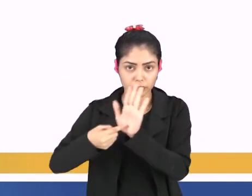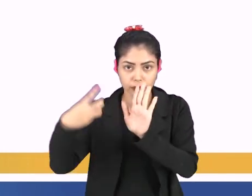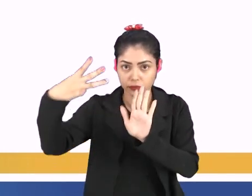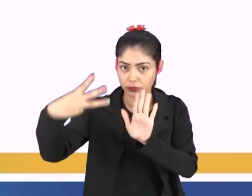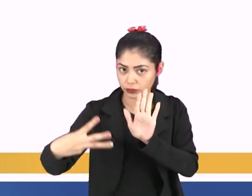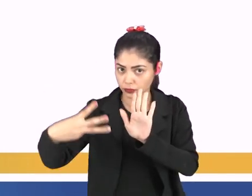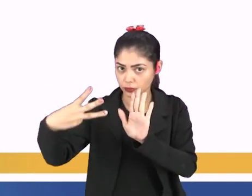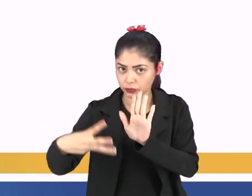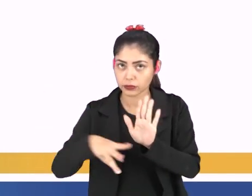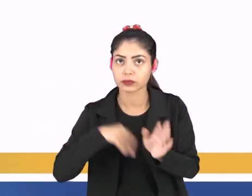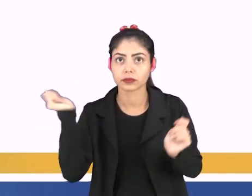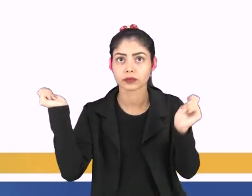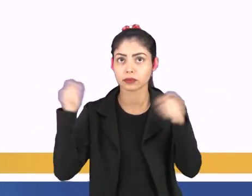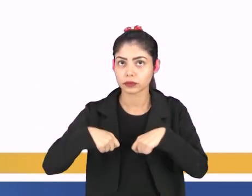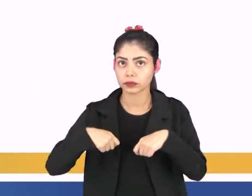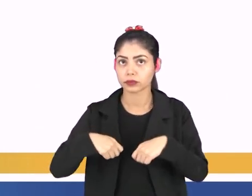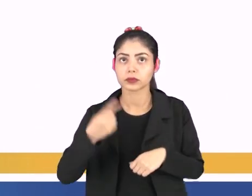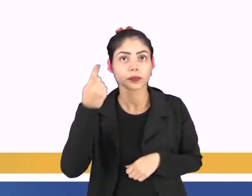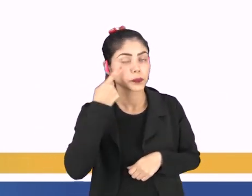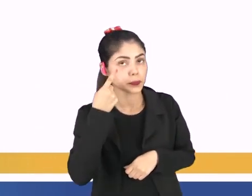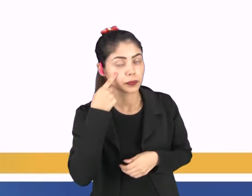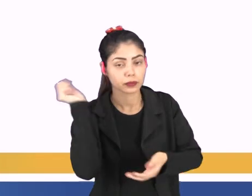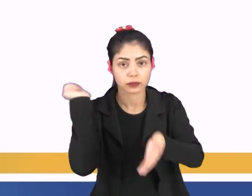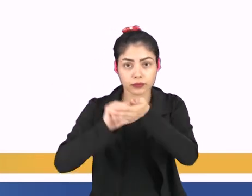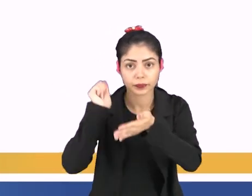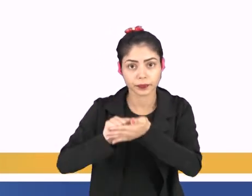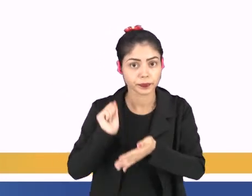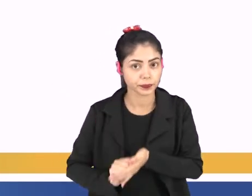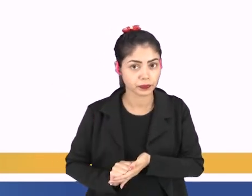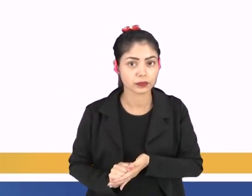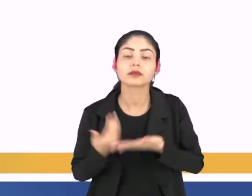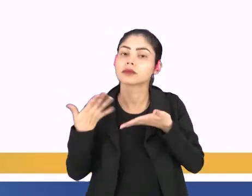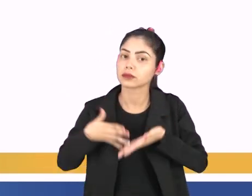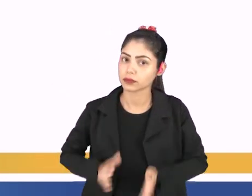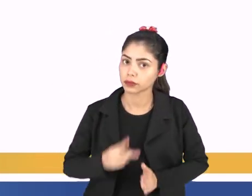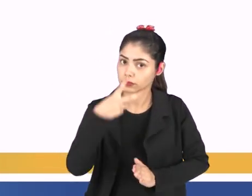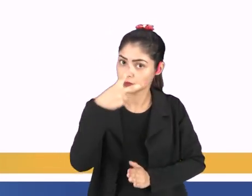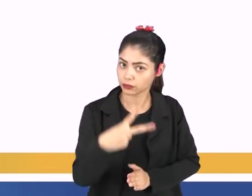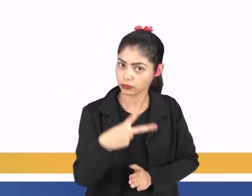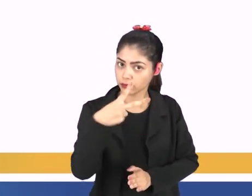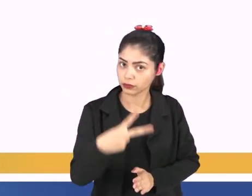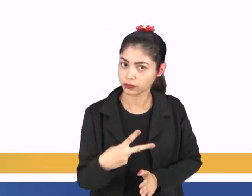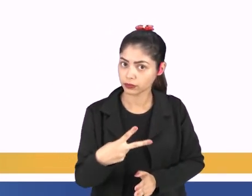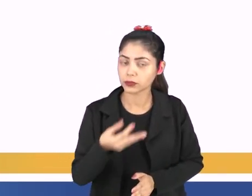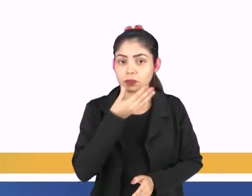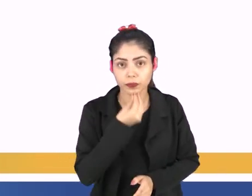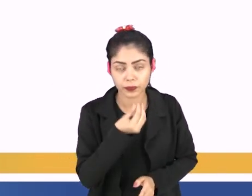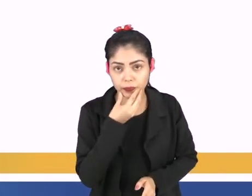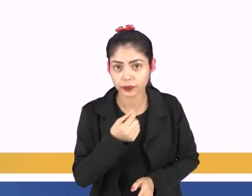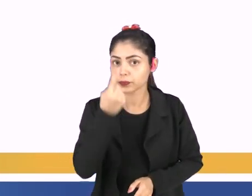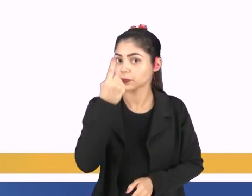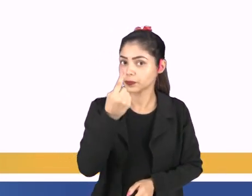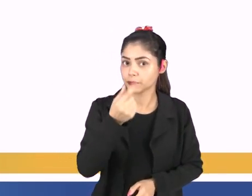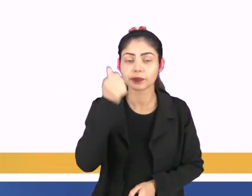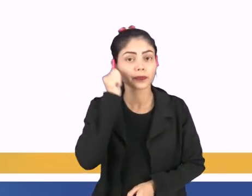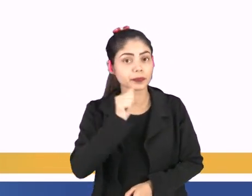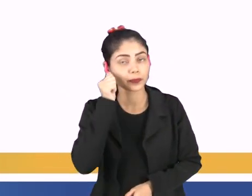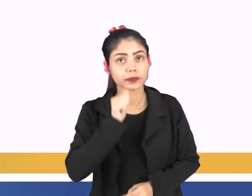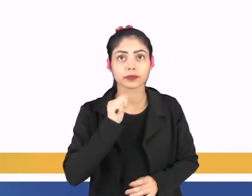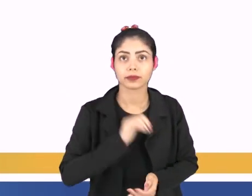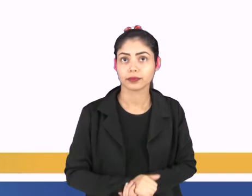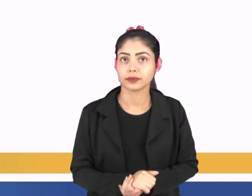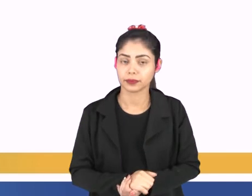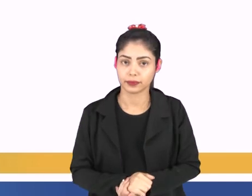3 possibilidades, conforme está descrito aí, de nascerem 2 do sexo masculino e 1 do sexo feminino.